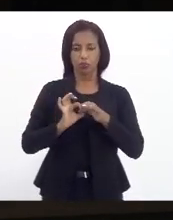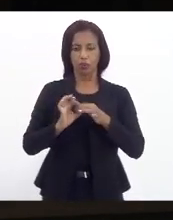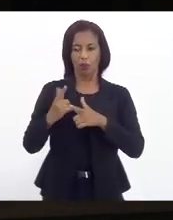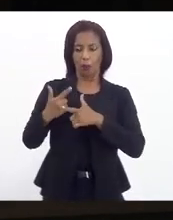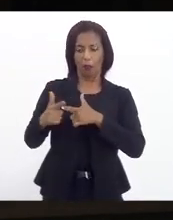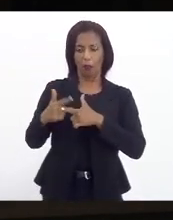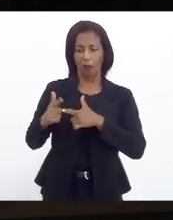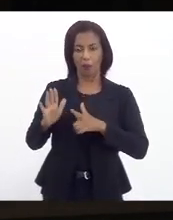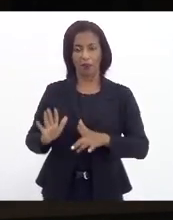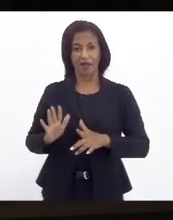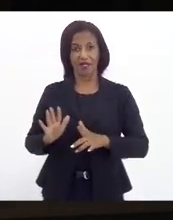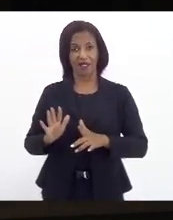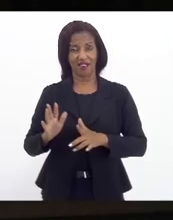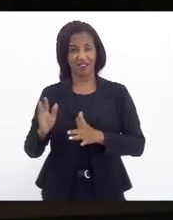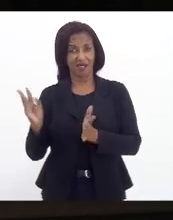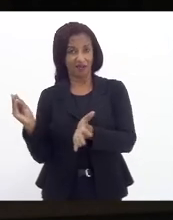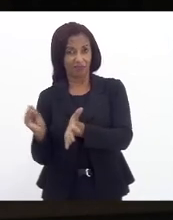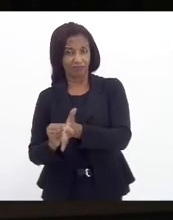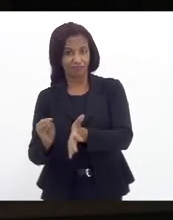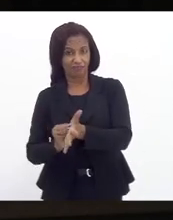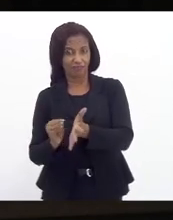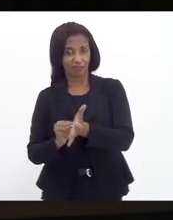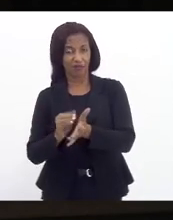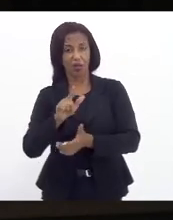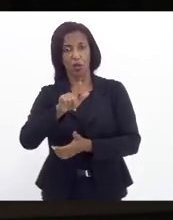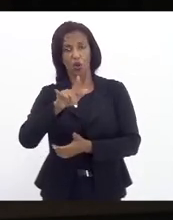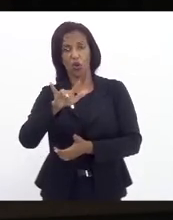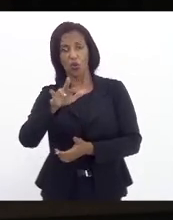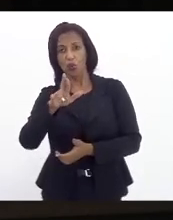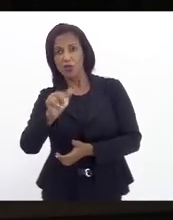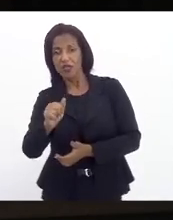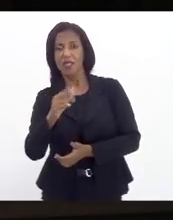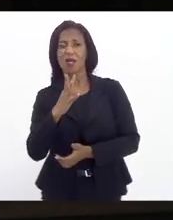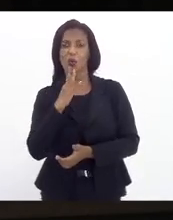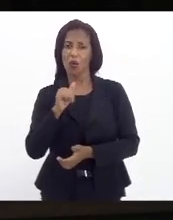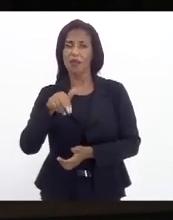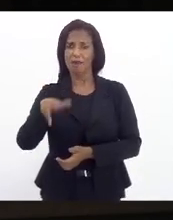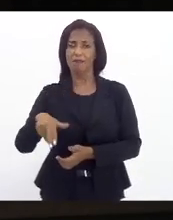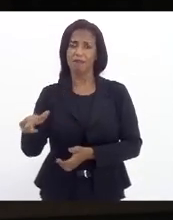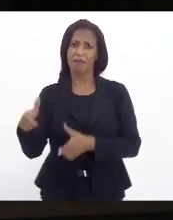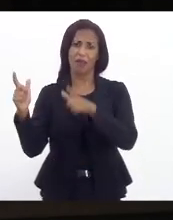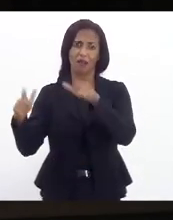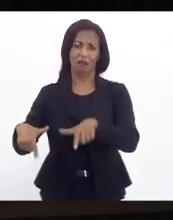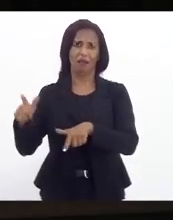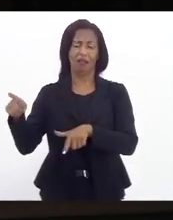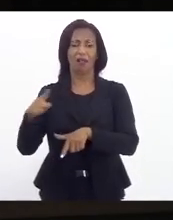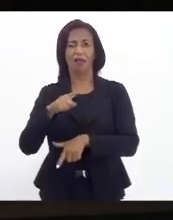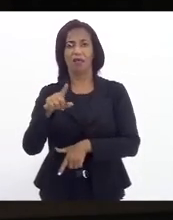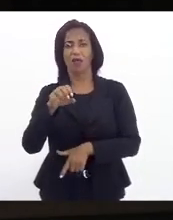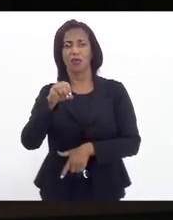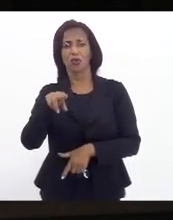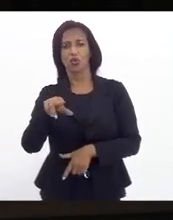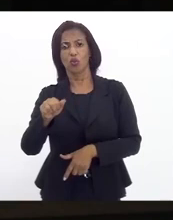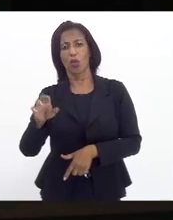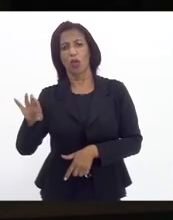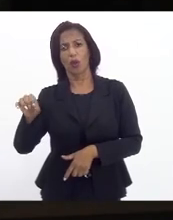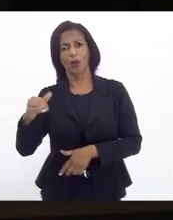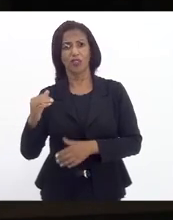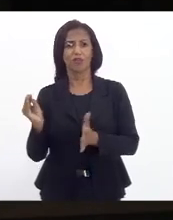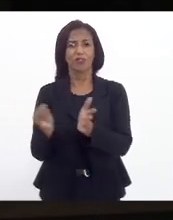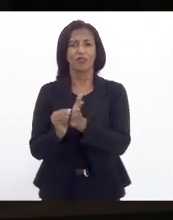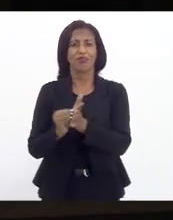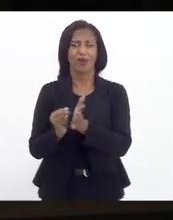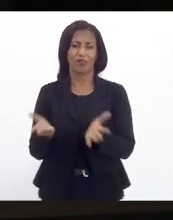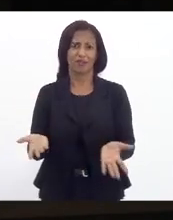situação que ainda está indefinida, deputada Lucinha, que, inclusive, conhece muito bem essa situação lá na zona, mas não está definido ainda o processo,